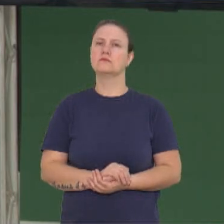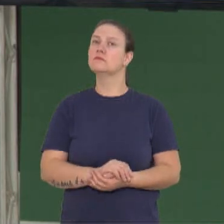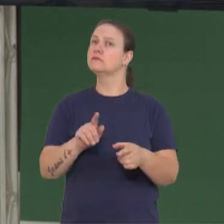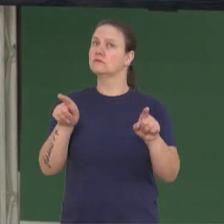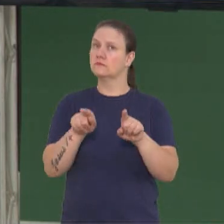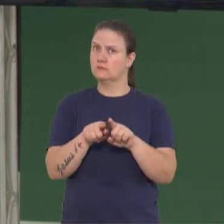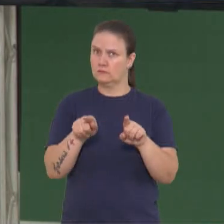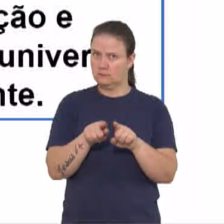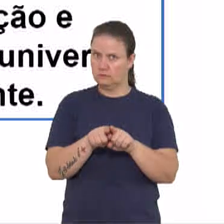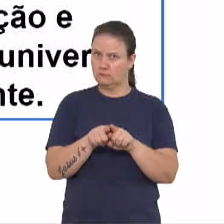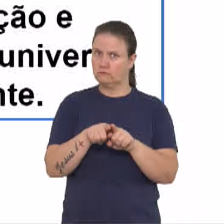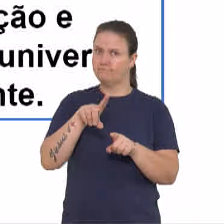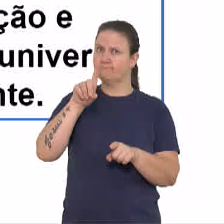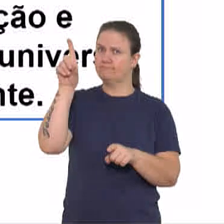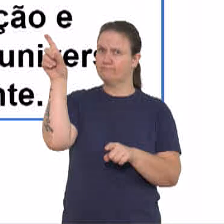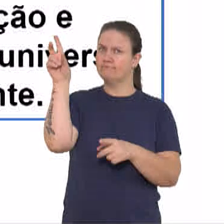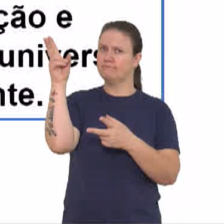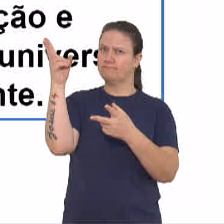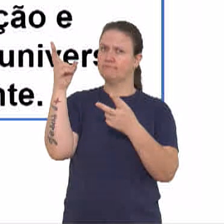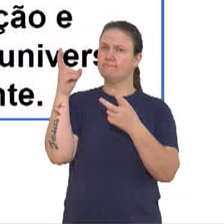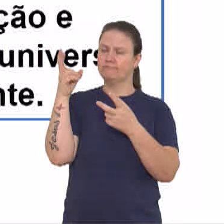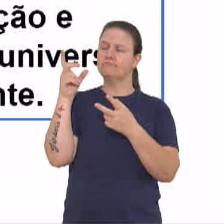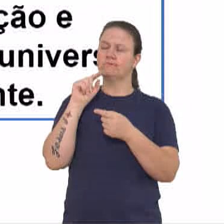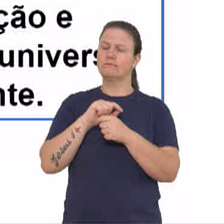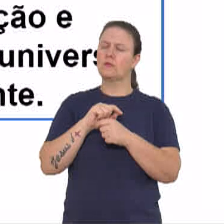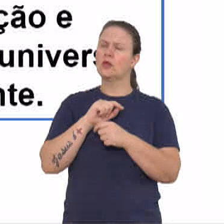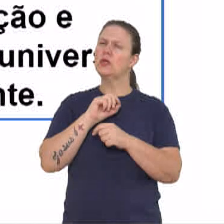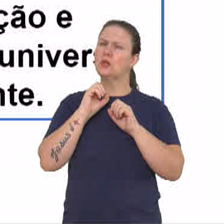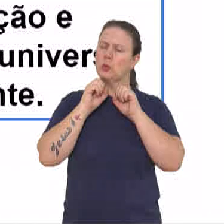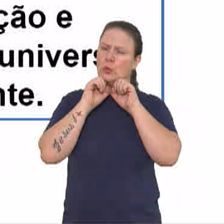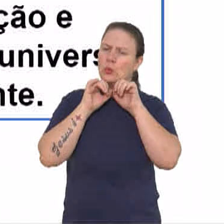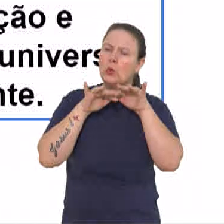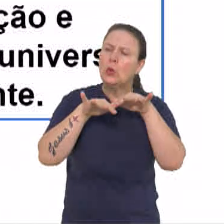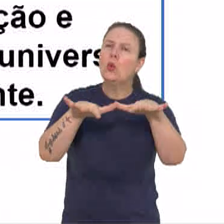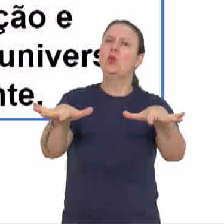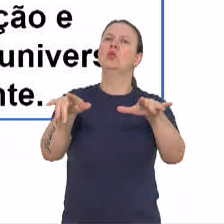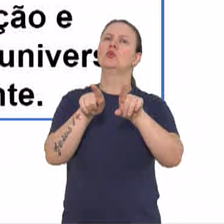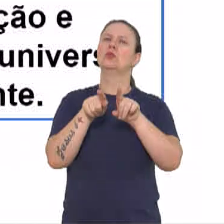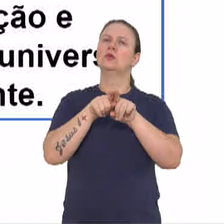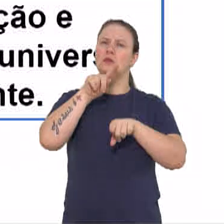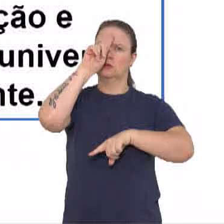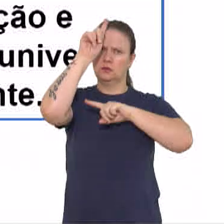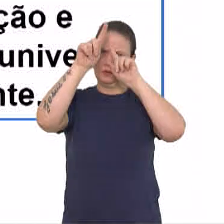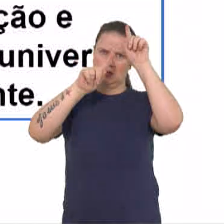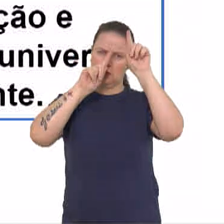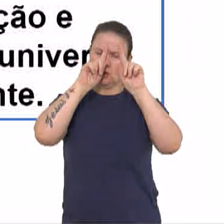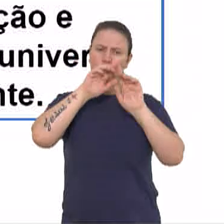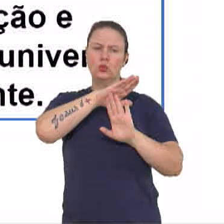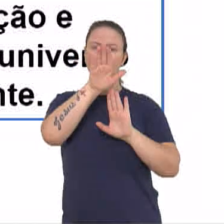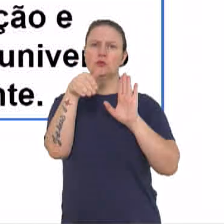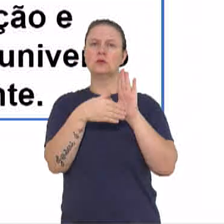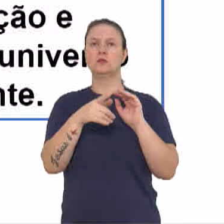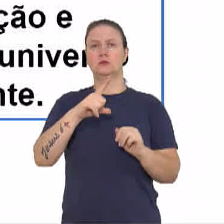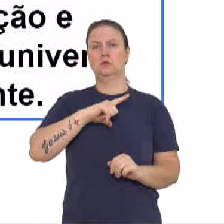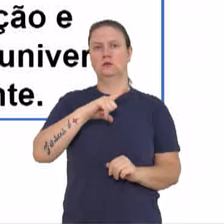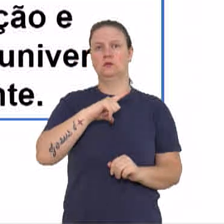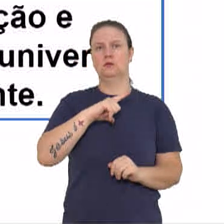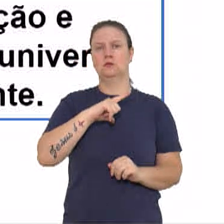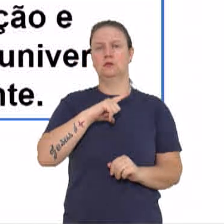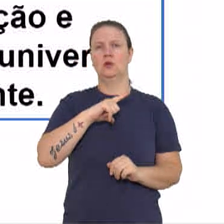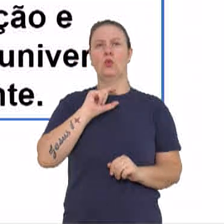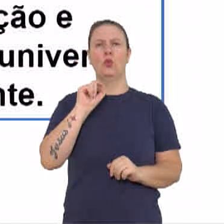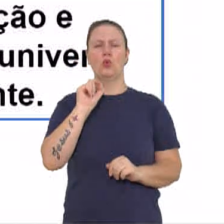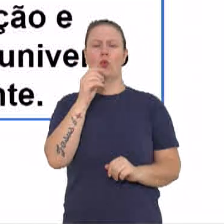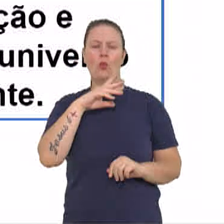Ele, Heráclito, queria transmitir a ideia de que tudo que existe é uma manifestação da unidade da qual o homem